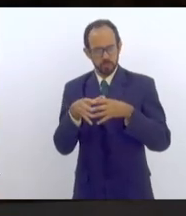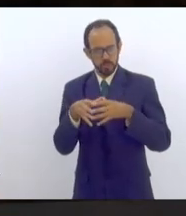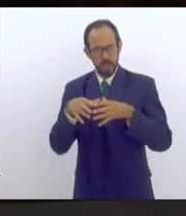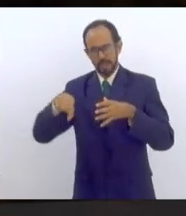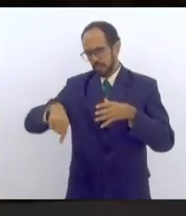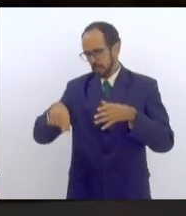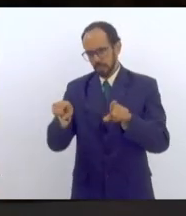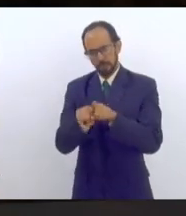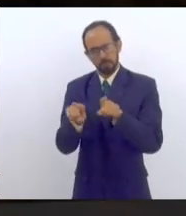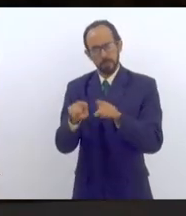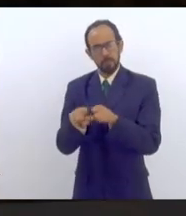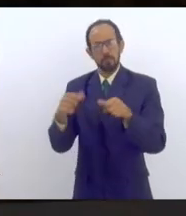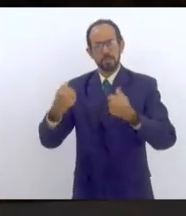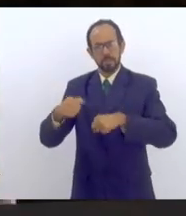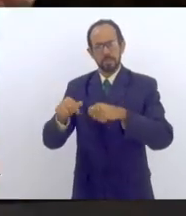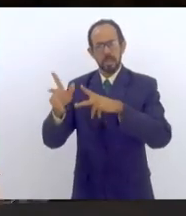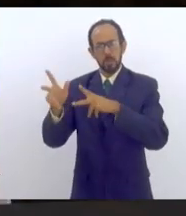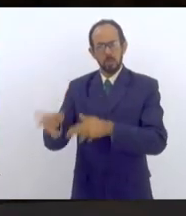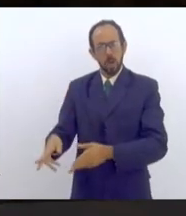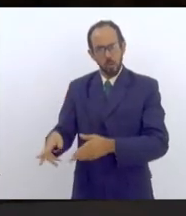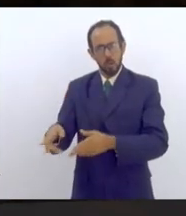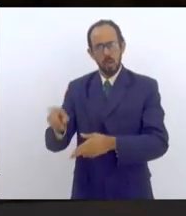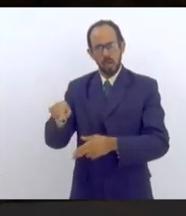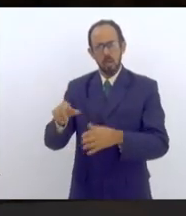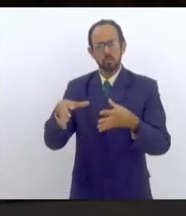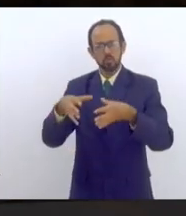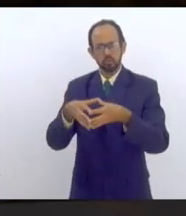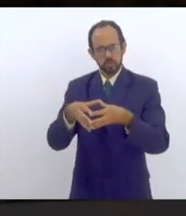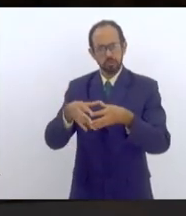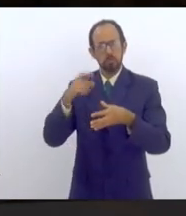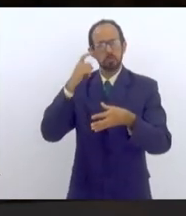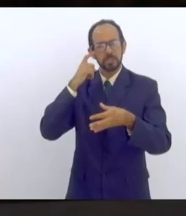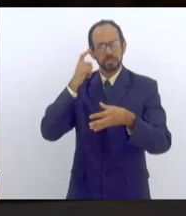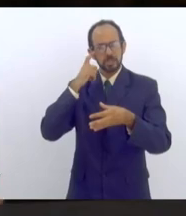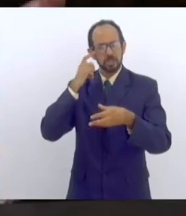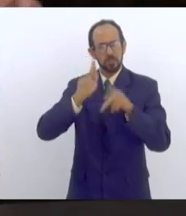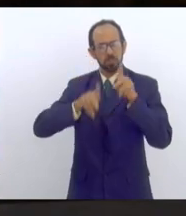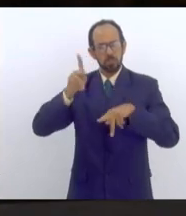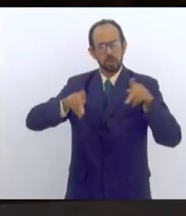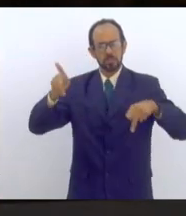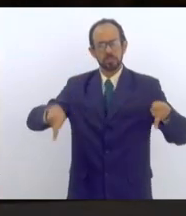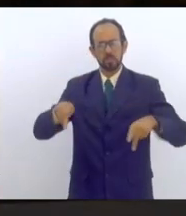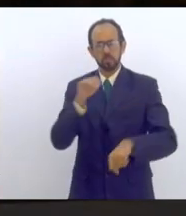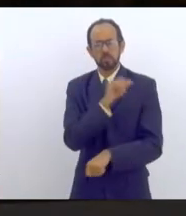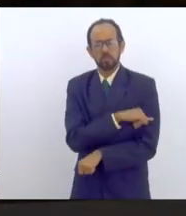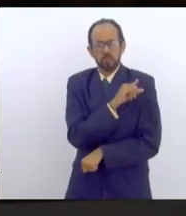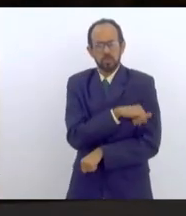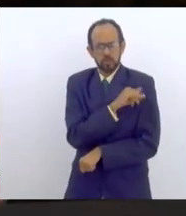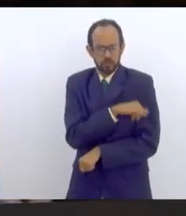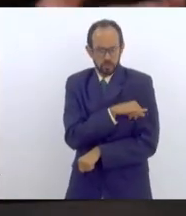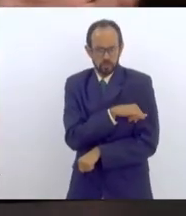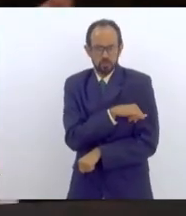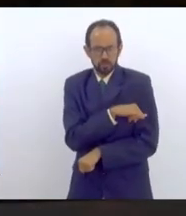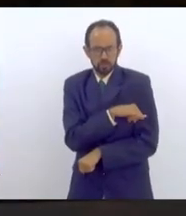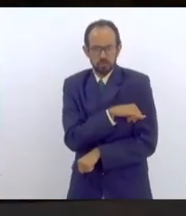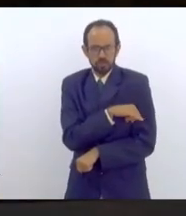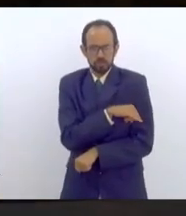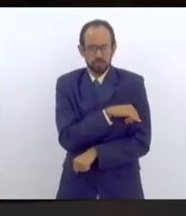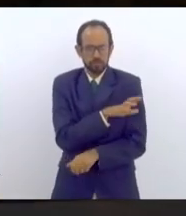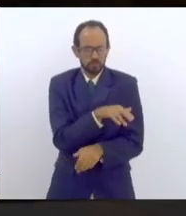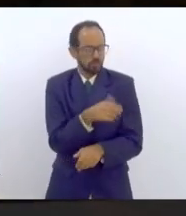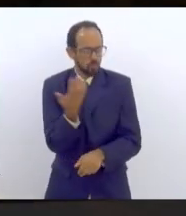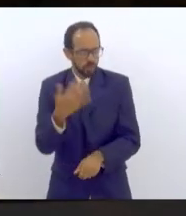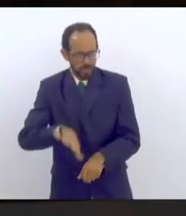time, é um time pensando na população fluminense, na população que está aí. Então, eu não quero me